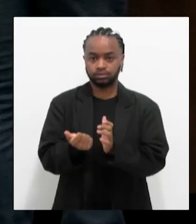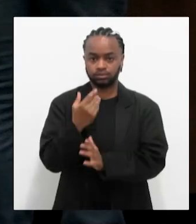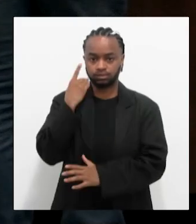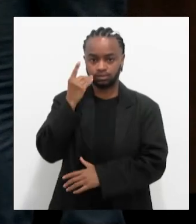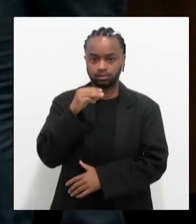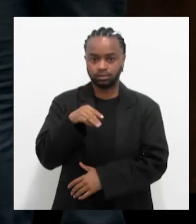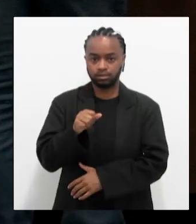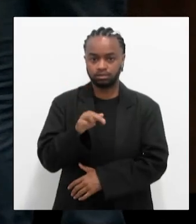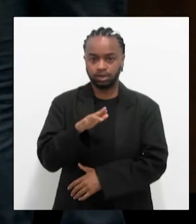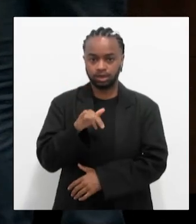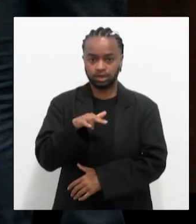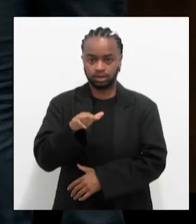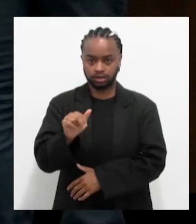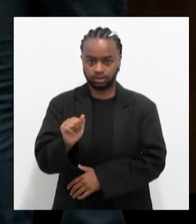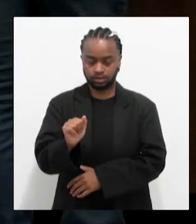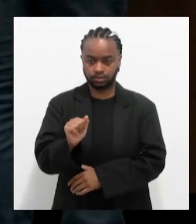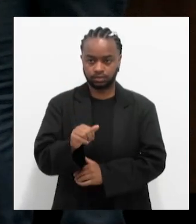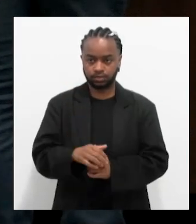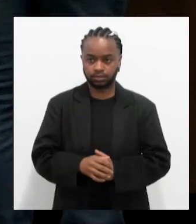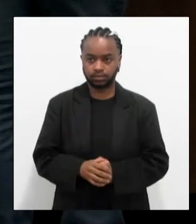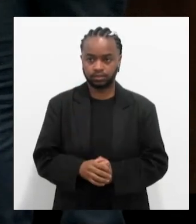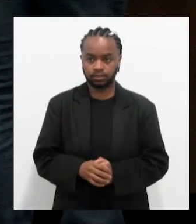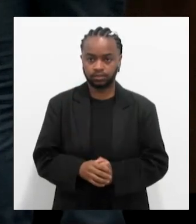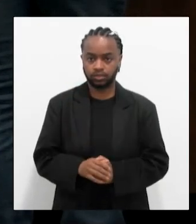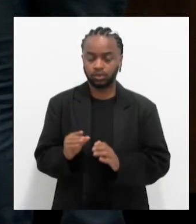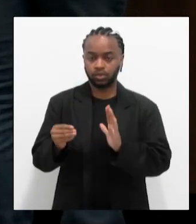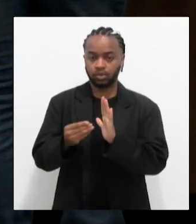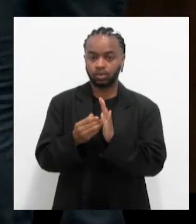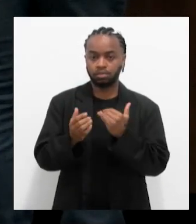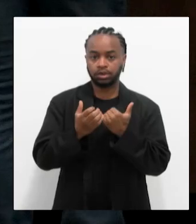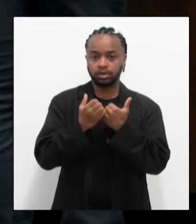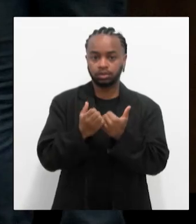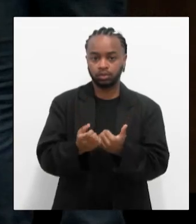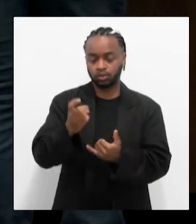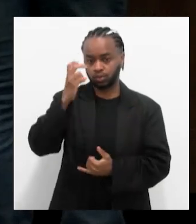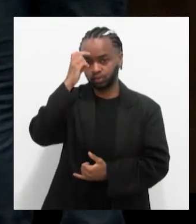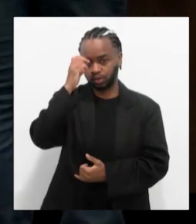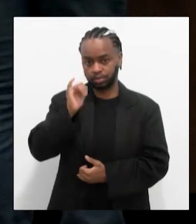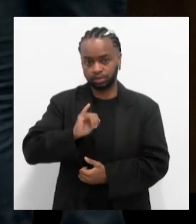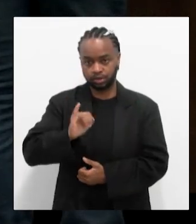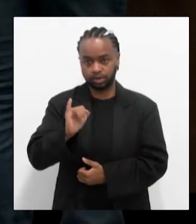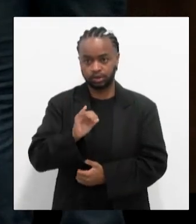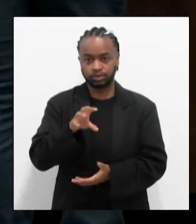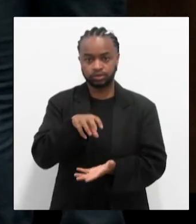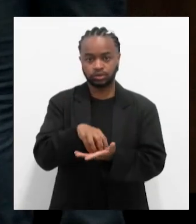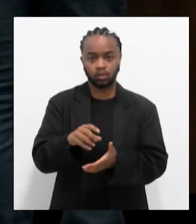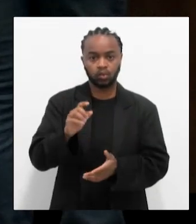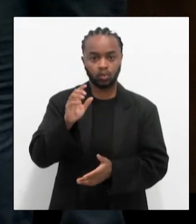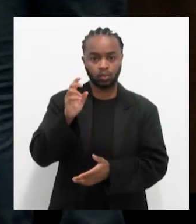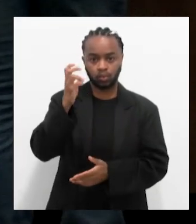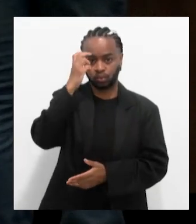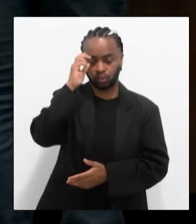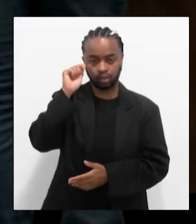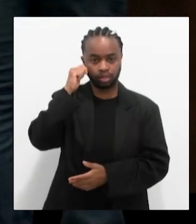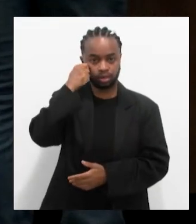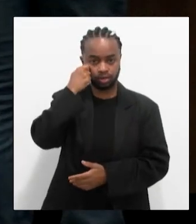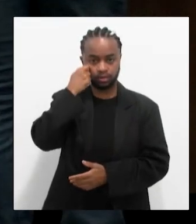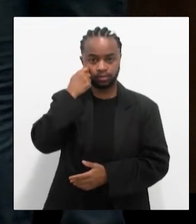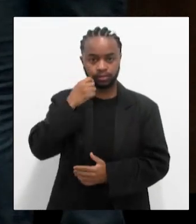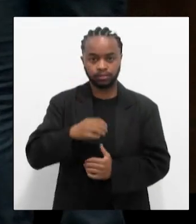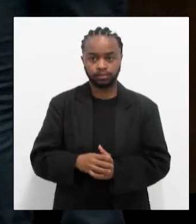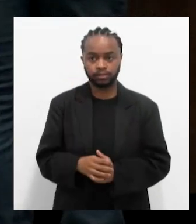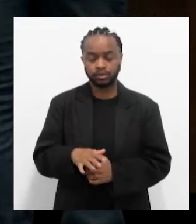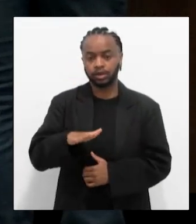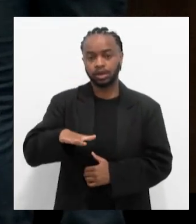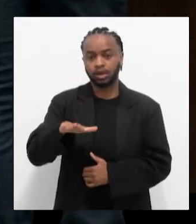do MST, ele declara patrimônio cultural e imaterial o Centro de Cultura Negra, Fruta do Pé, na zona oeste